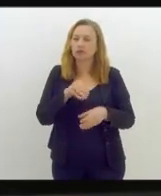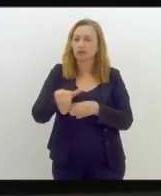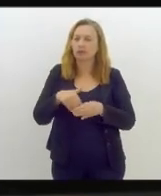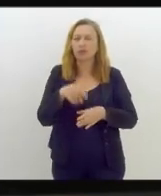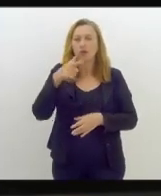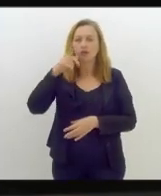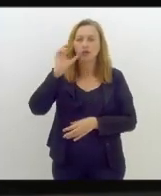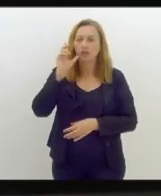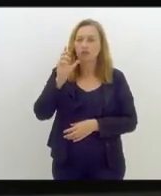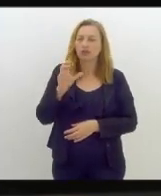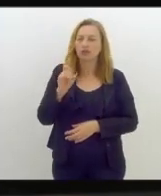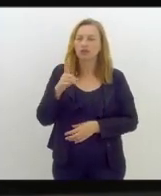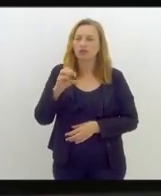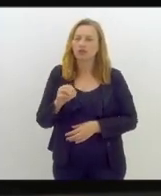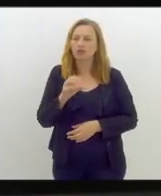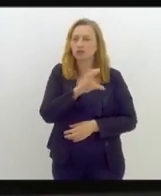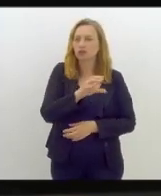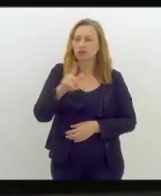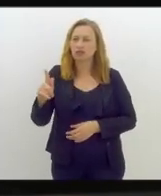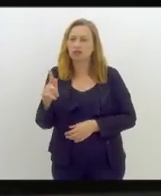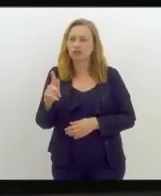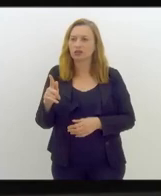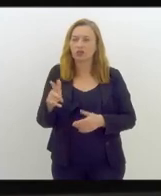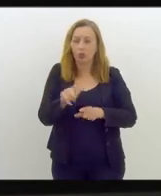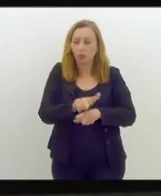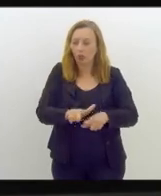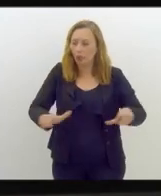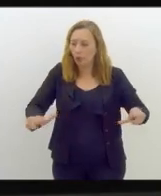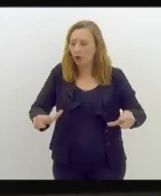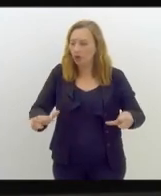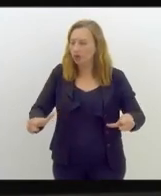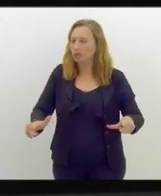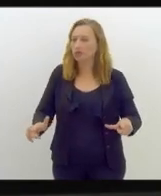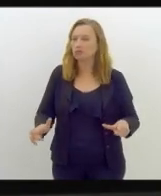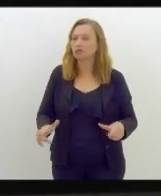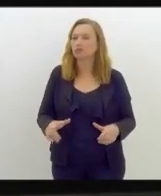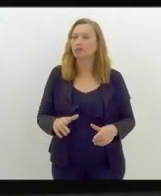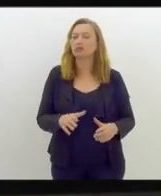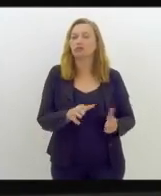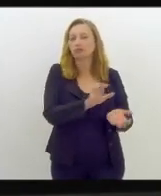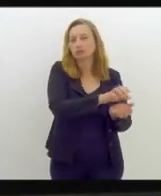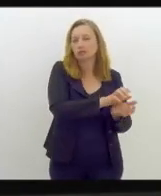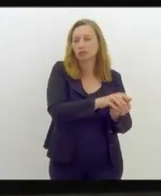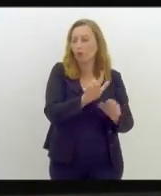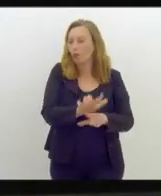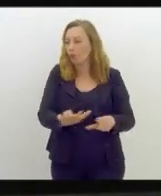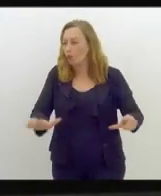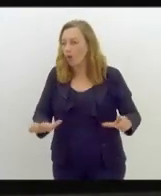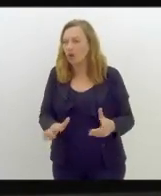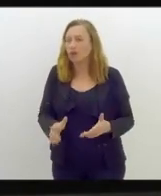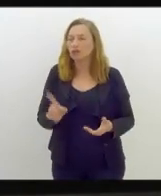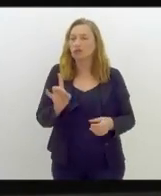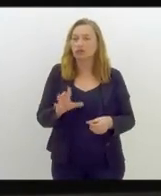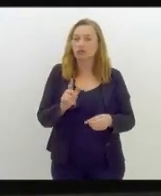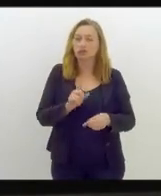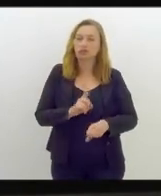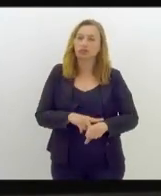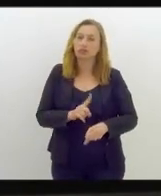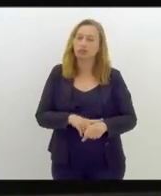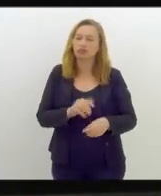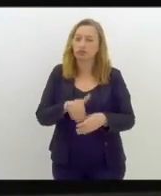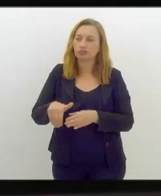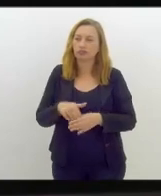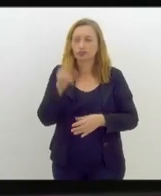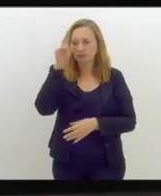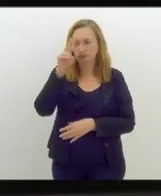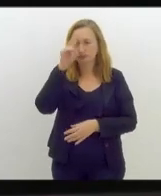Calçadão de Campo Grande, um vazio, tranquilo. Tive depois no Calçadão de Santa Cruz, tranquilo. É só no momento da eleição que eles lembram que a